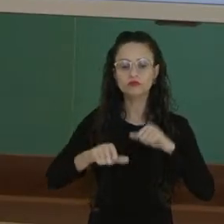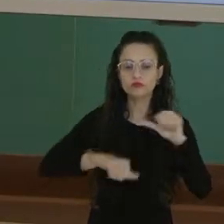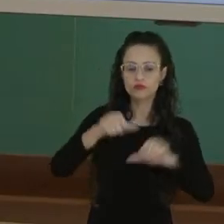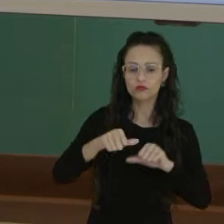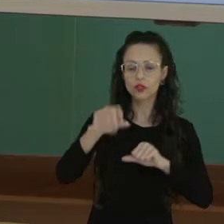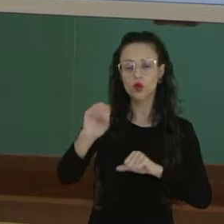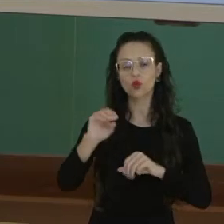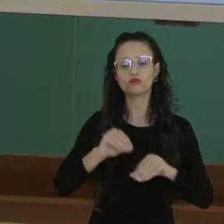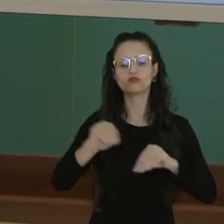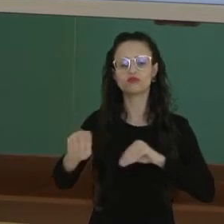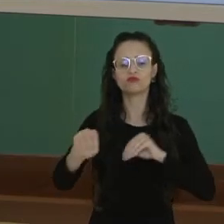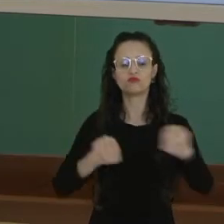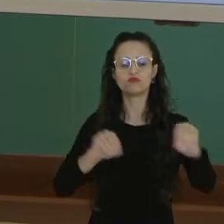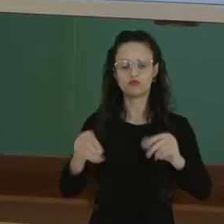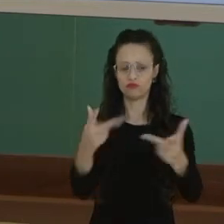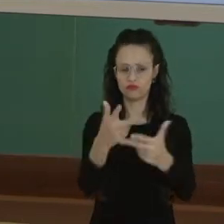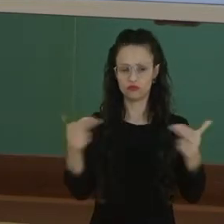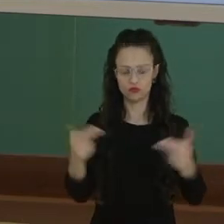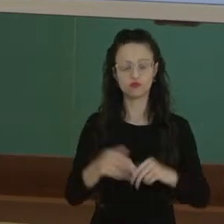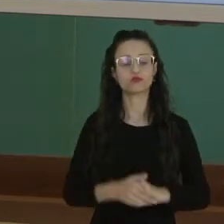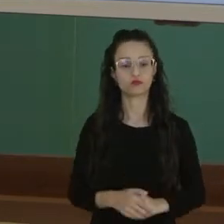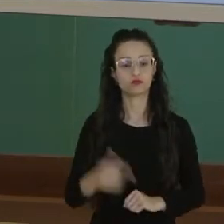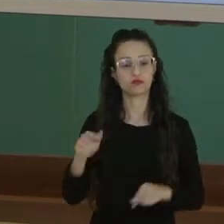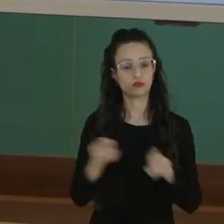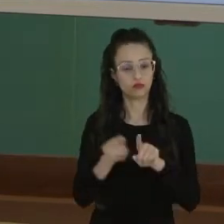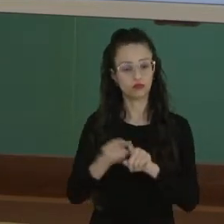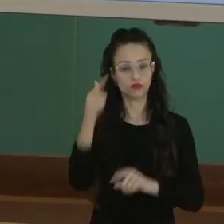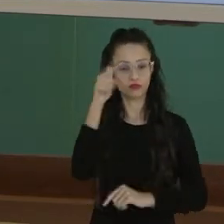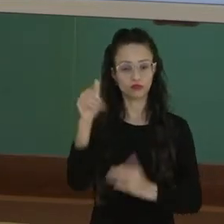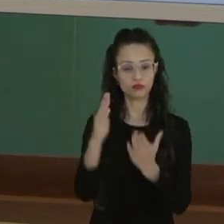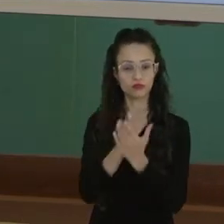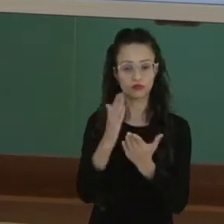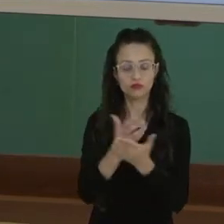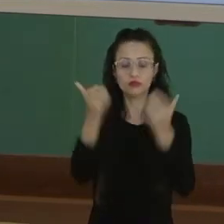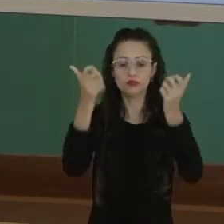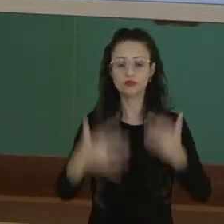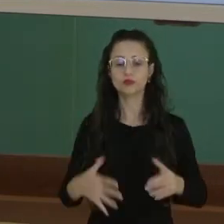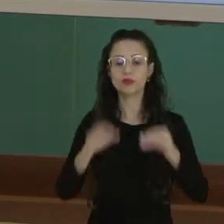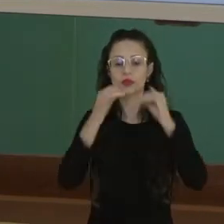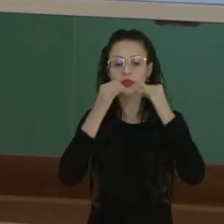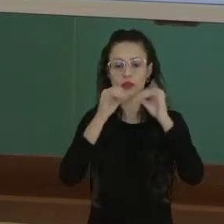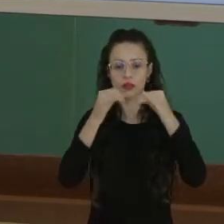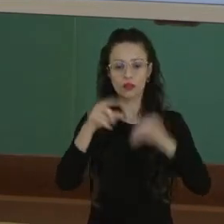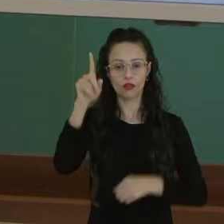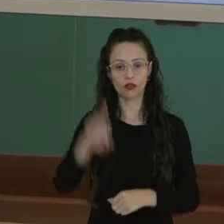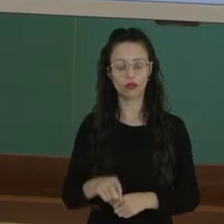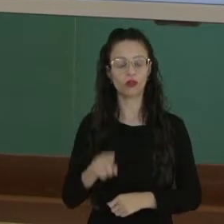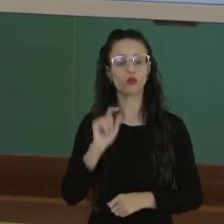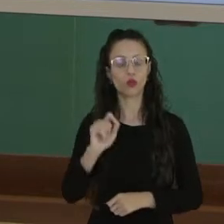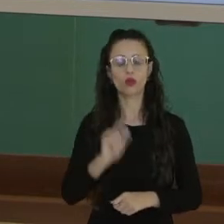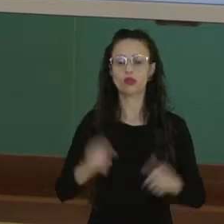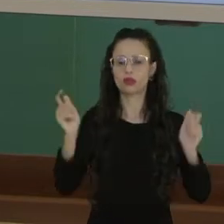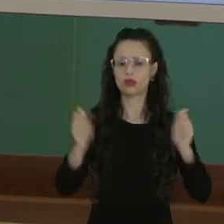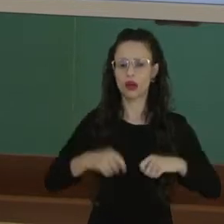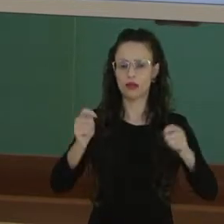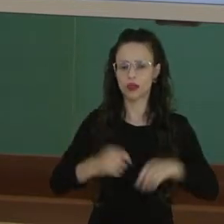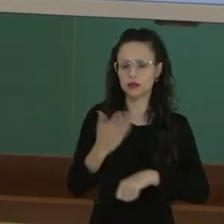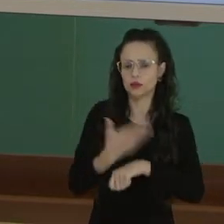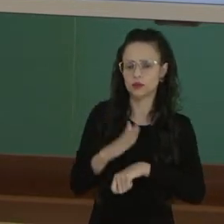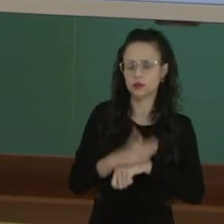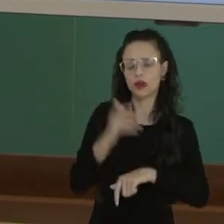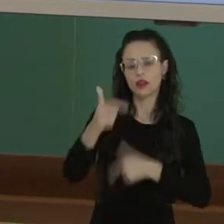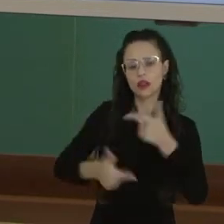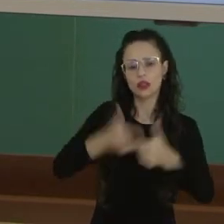outra literatura a gente ouve também dizer que energia é a capacidade de realizar trabalho, certo?